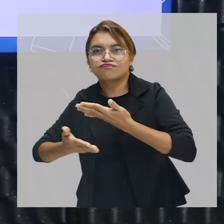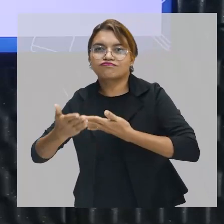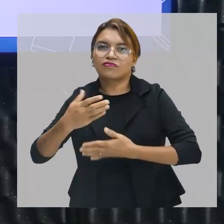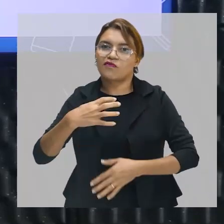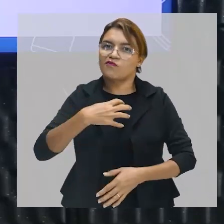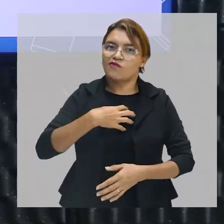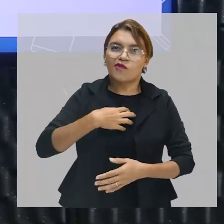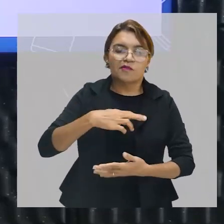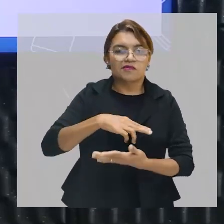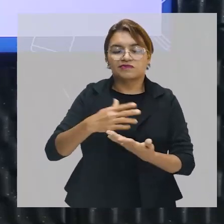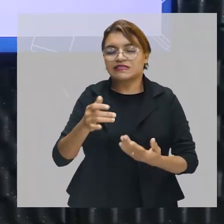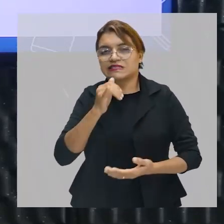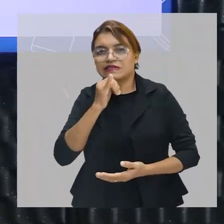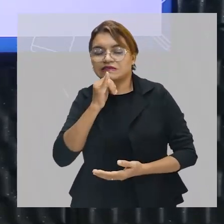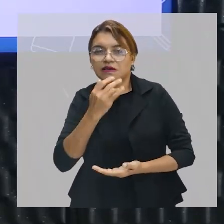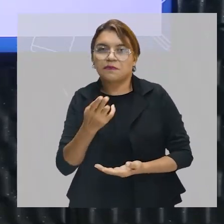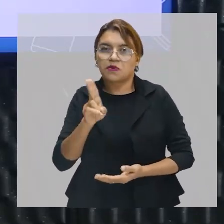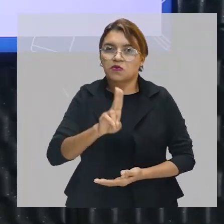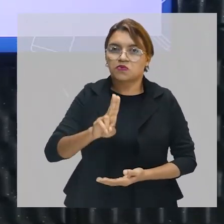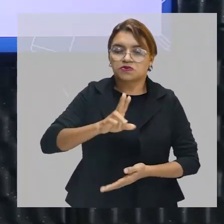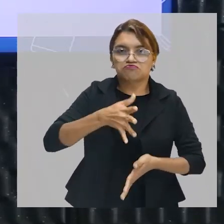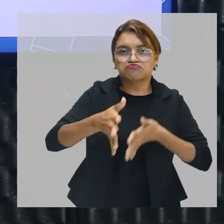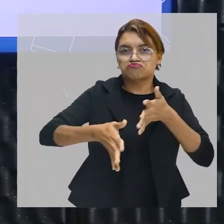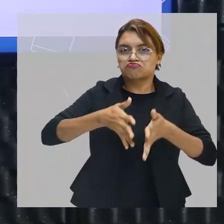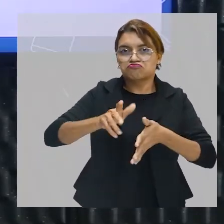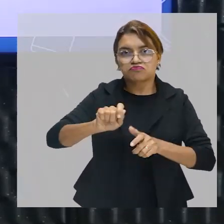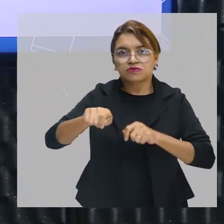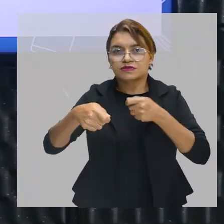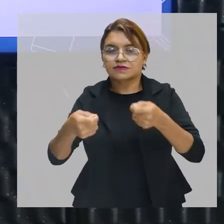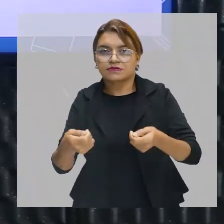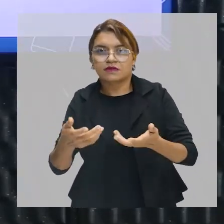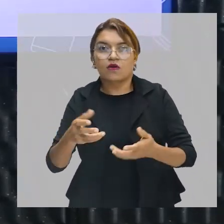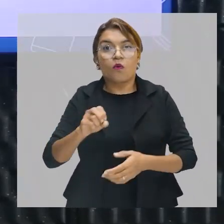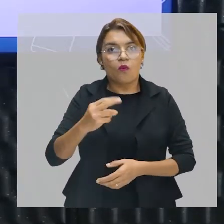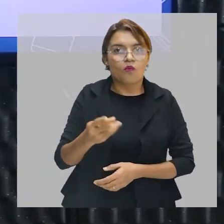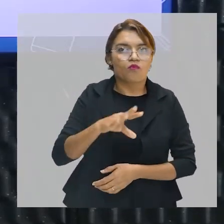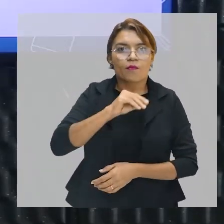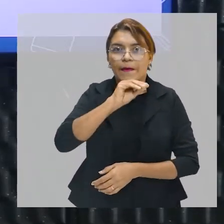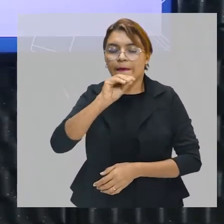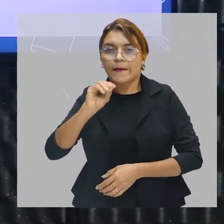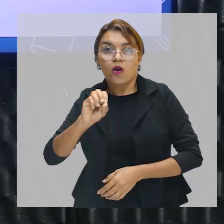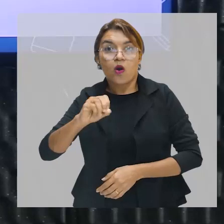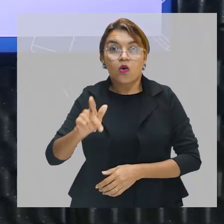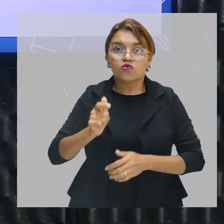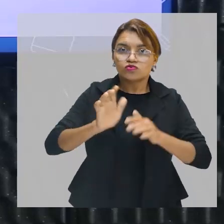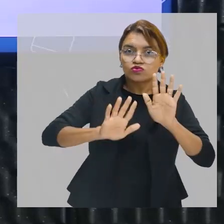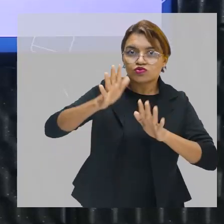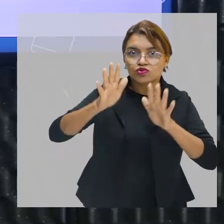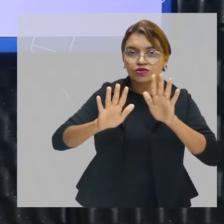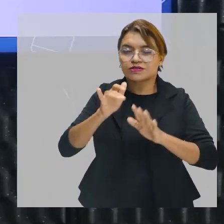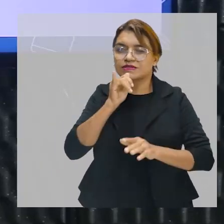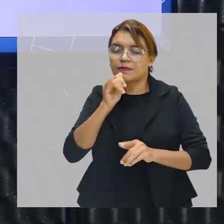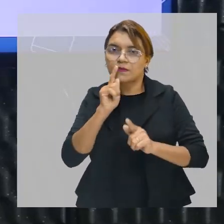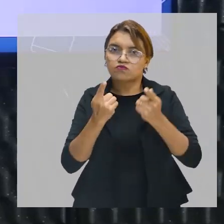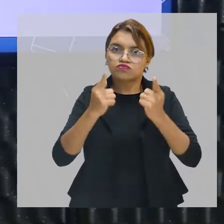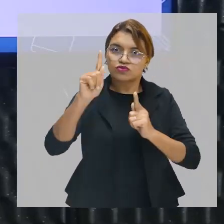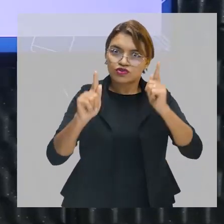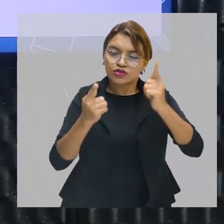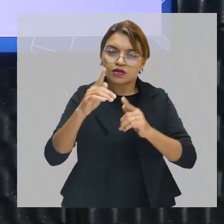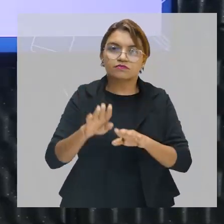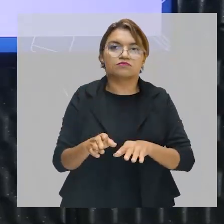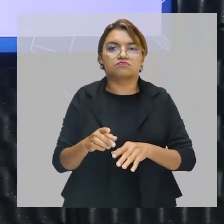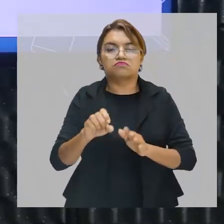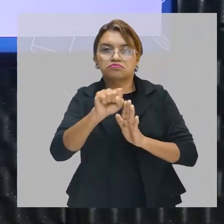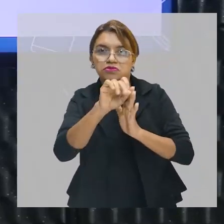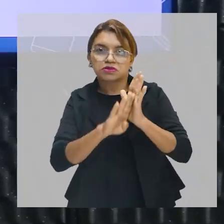maneira. Seja através das palavras, seja de forma oral, seja através dos gestos, dos símbolos, das